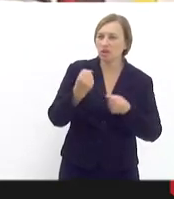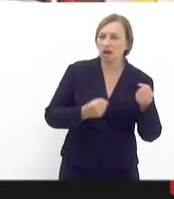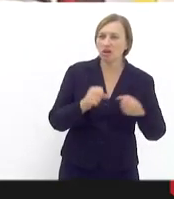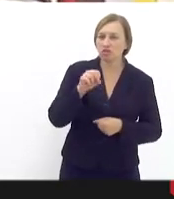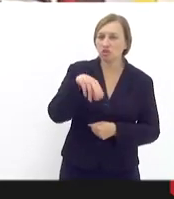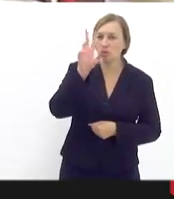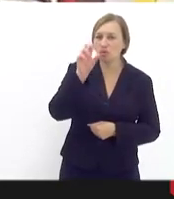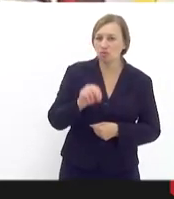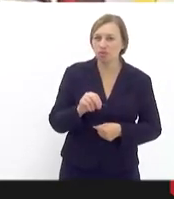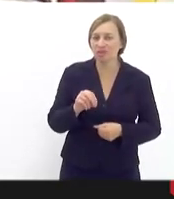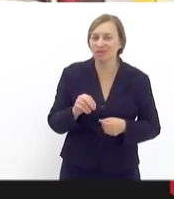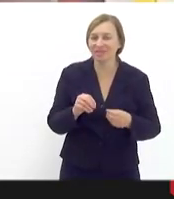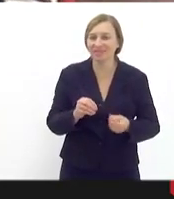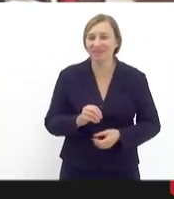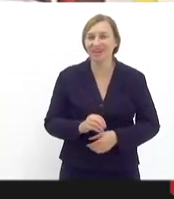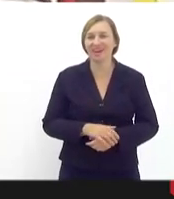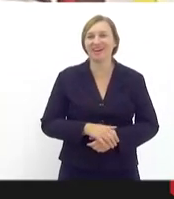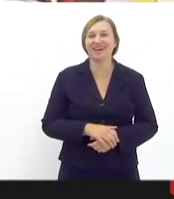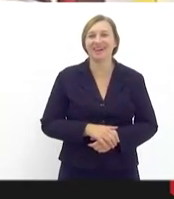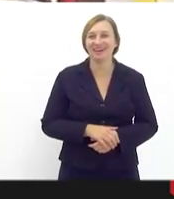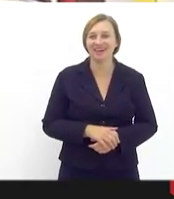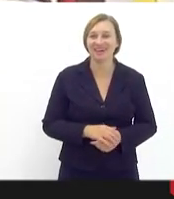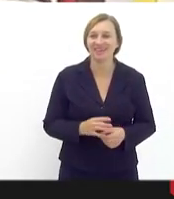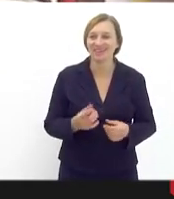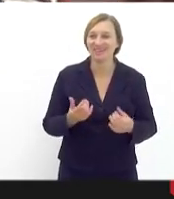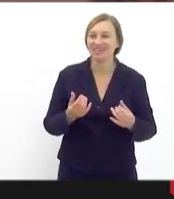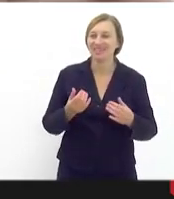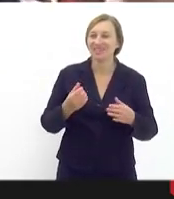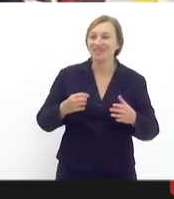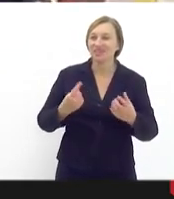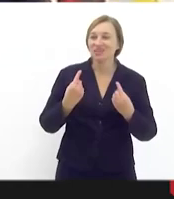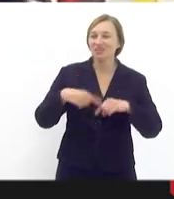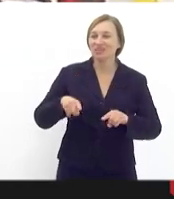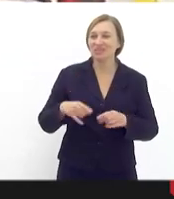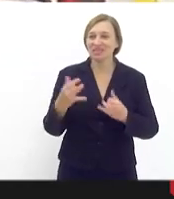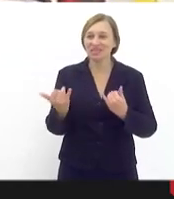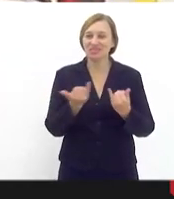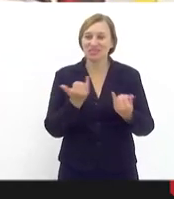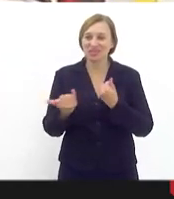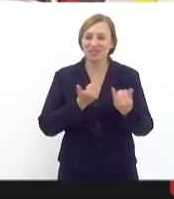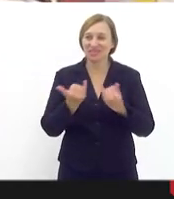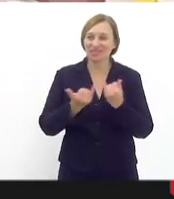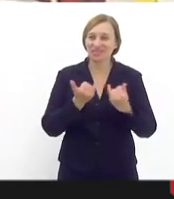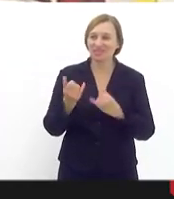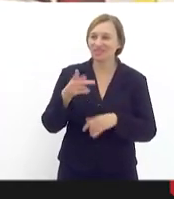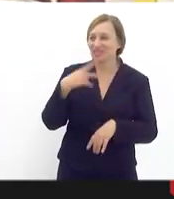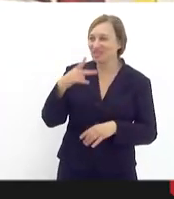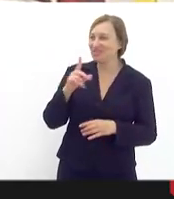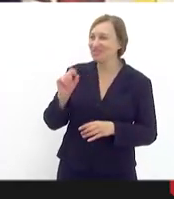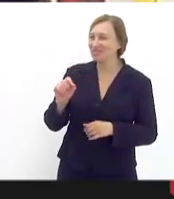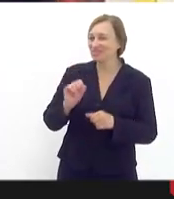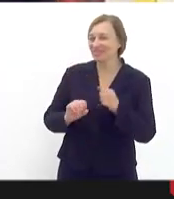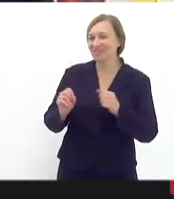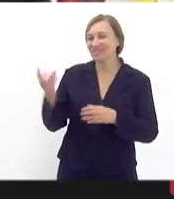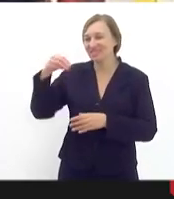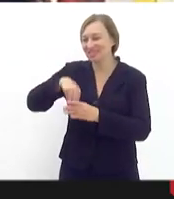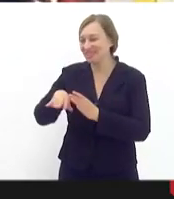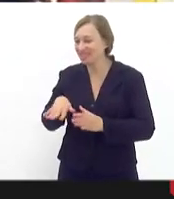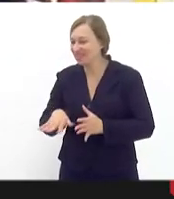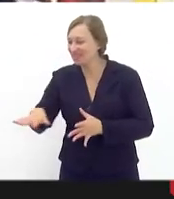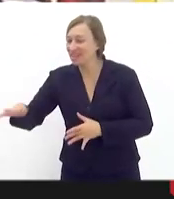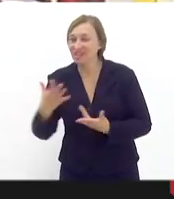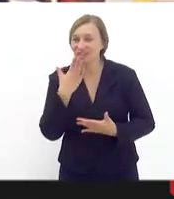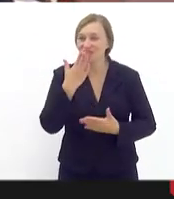né, de combate à desinformação, dizendo o que tinha que ser feito dentro da comunidade. Então, esse tipo de coisa, né,